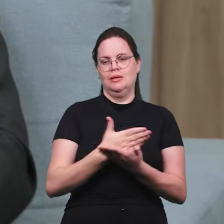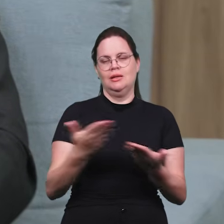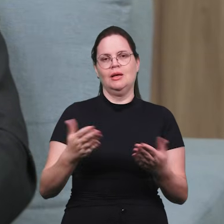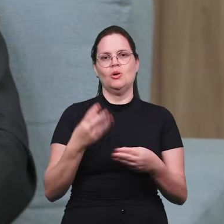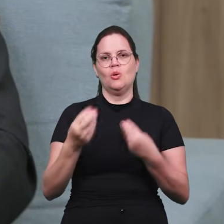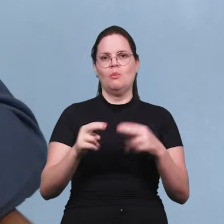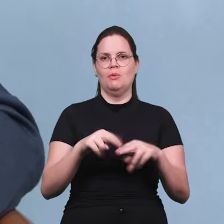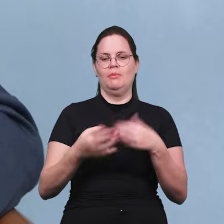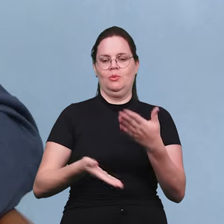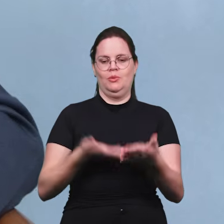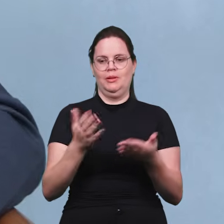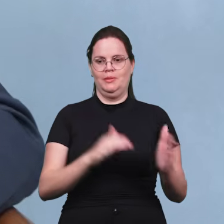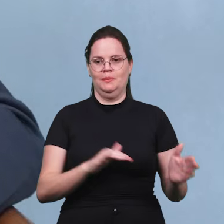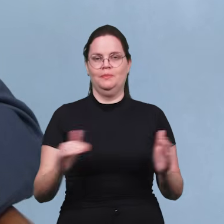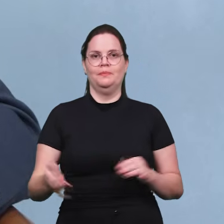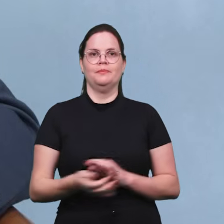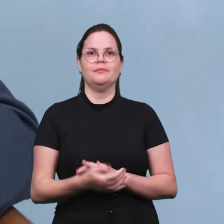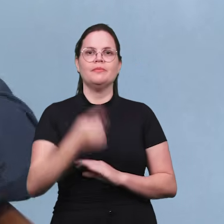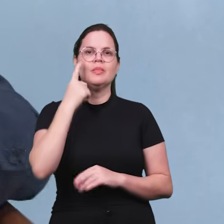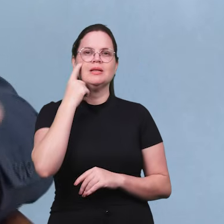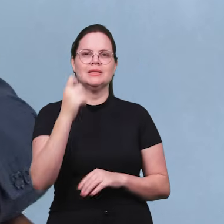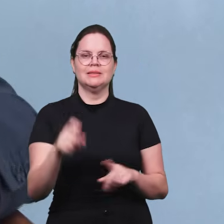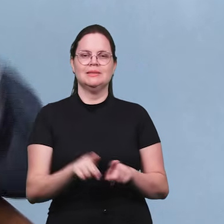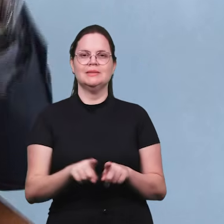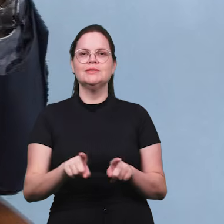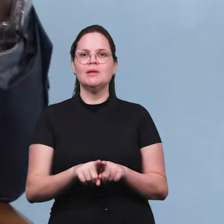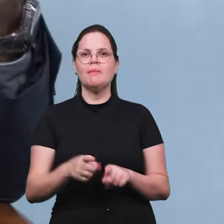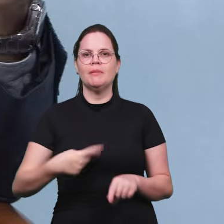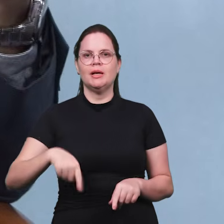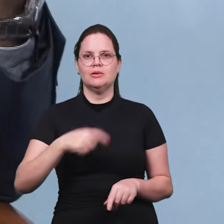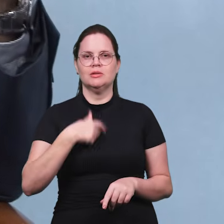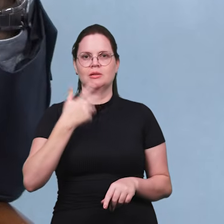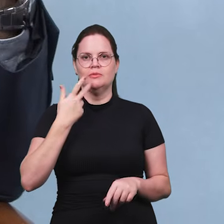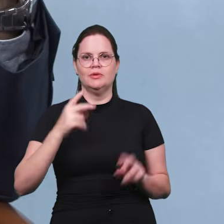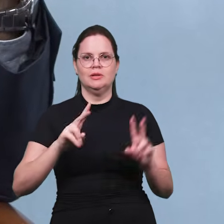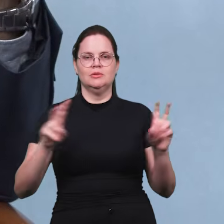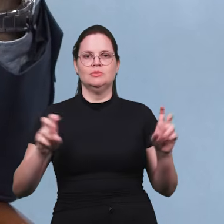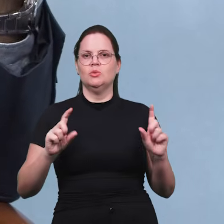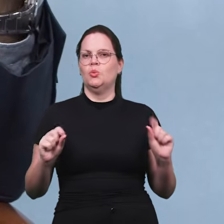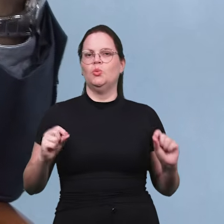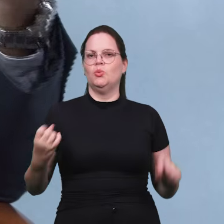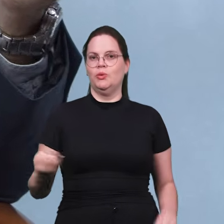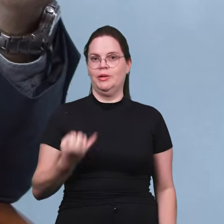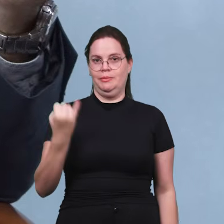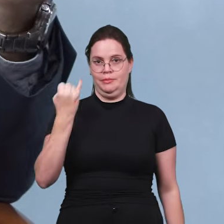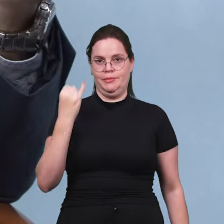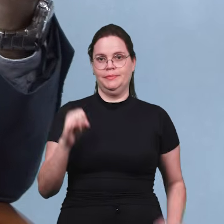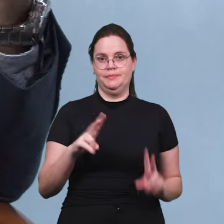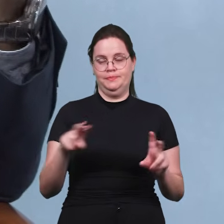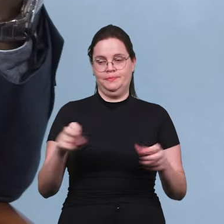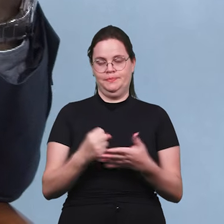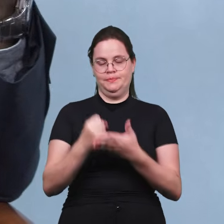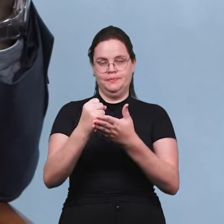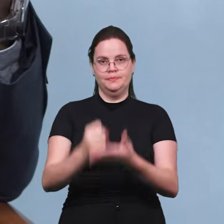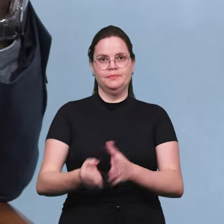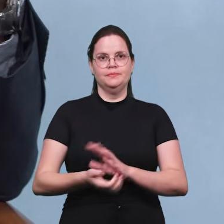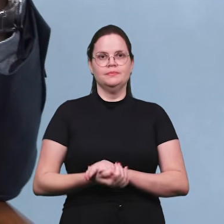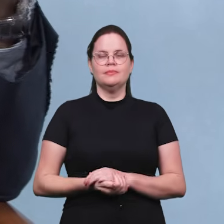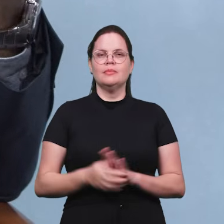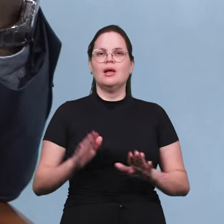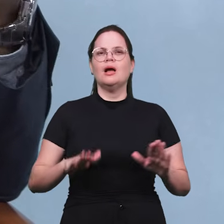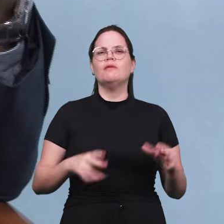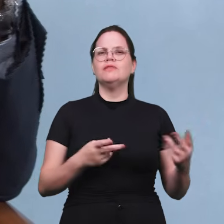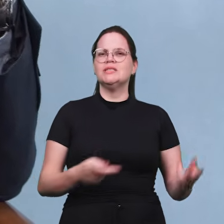assistência. Uma coisa interessante, Abel, a gente está falando o que é importante a assistência, né? Muitas vezes,